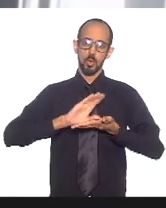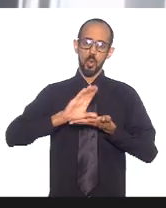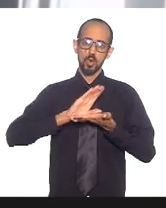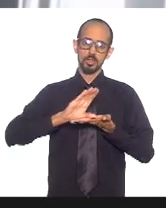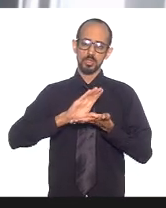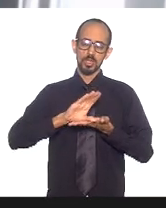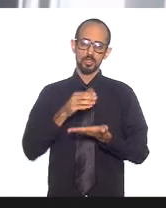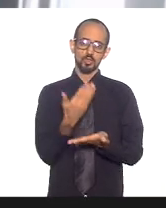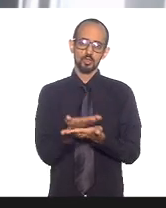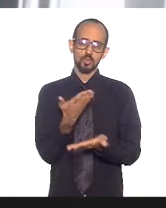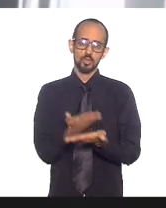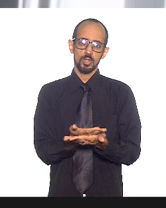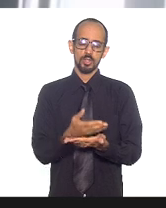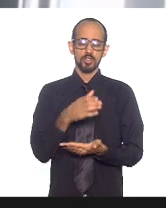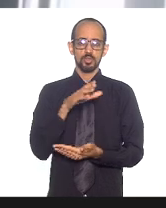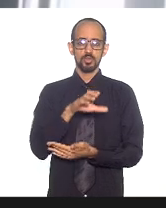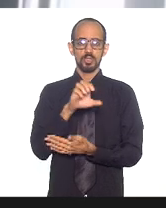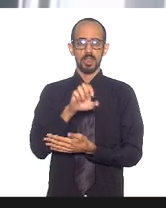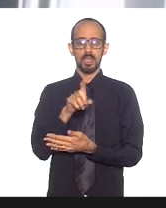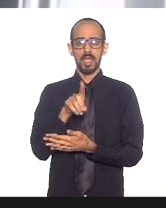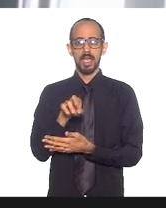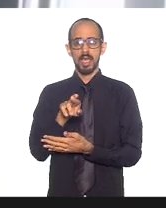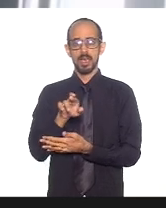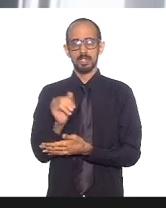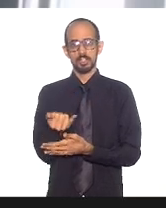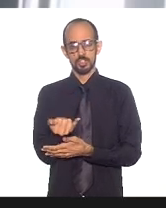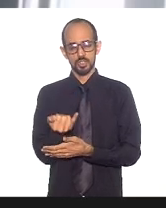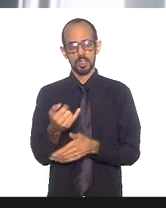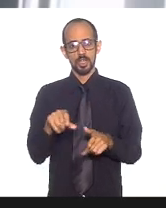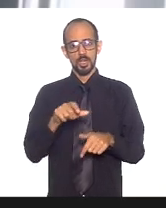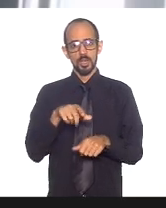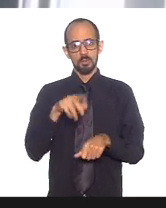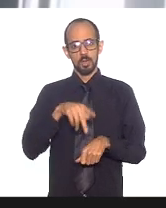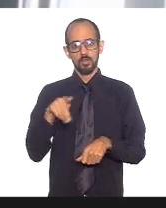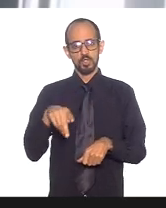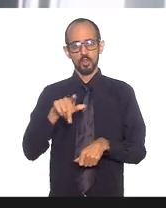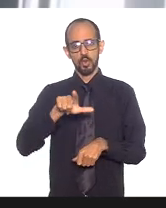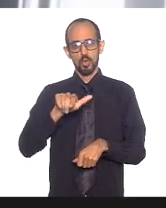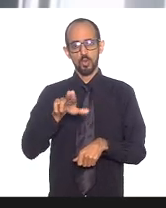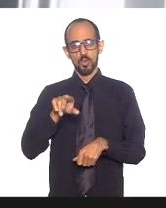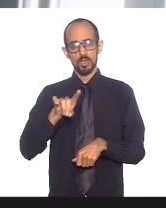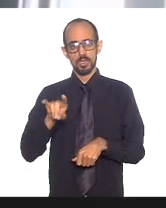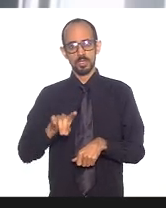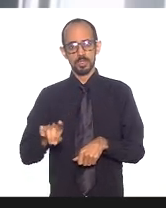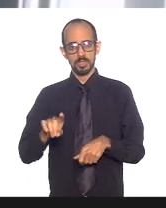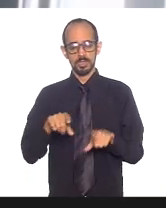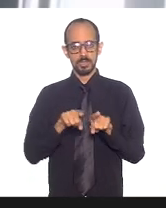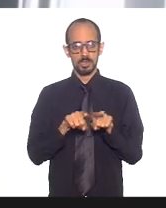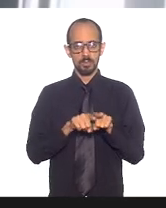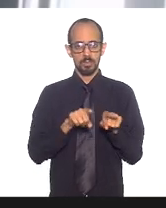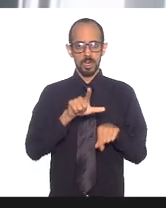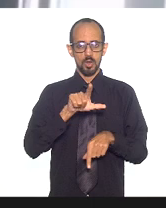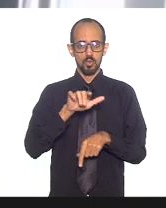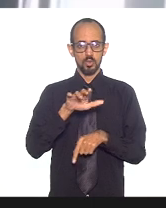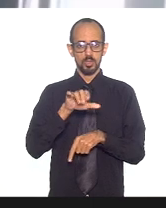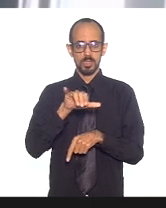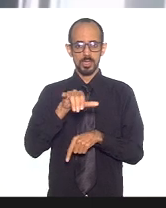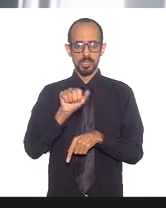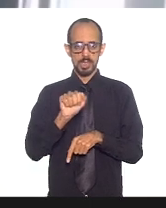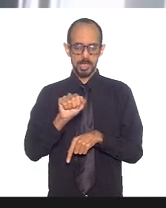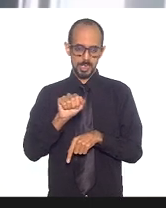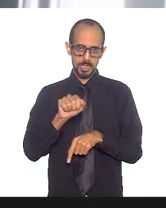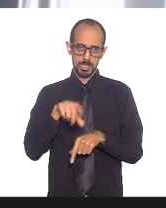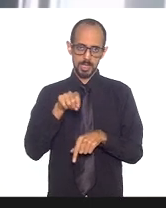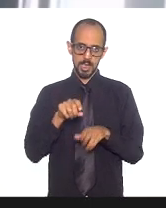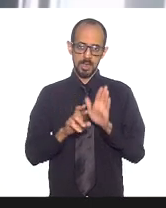do CEDERJ, o Concentra EAD, obrigado. O professor Luiz Carlos Abreu e a professora Lucília Aguiar, da representação dos